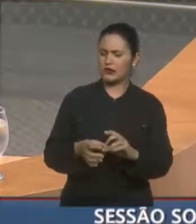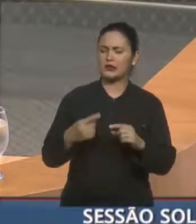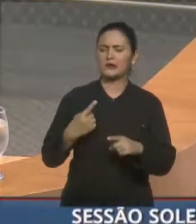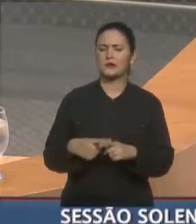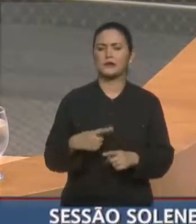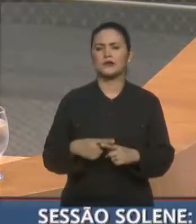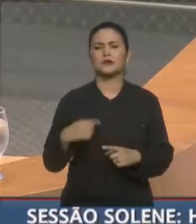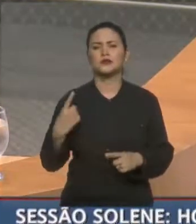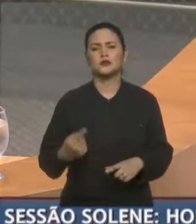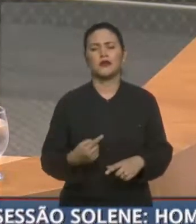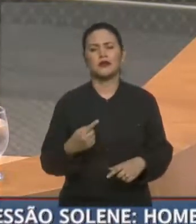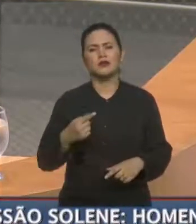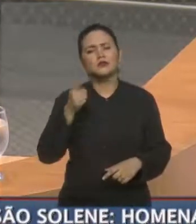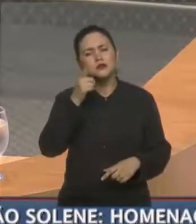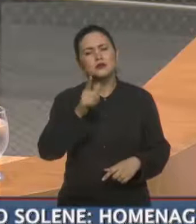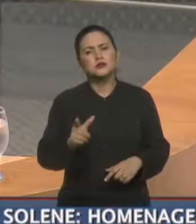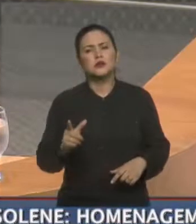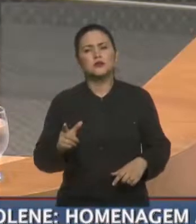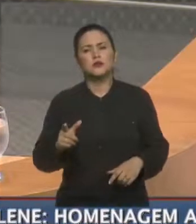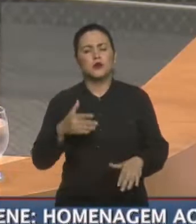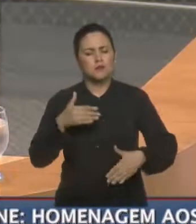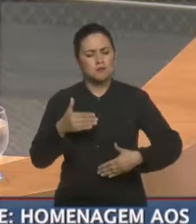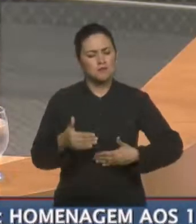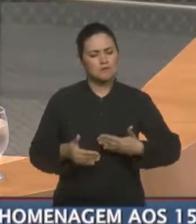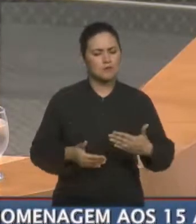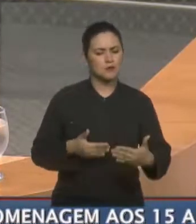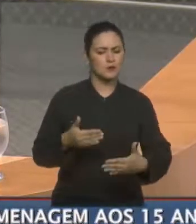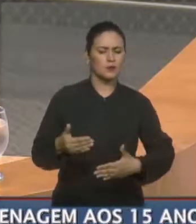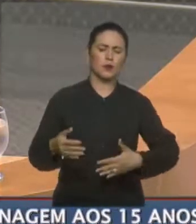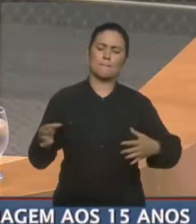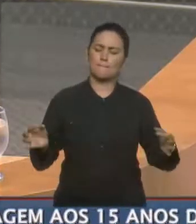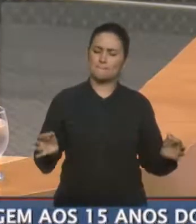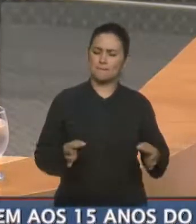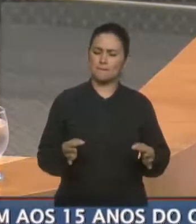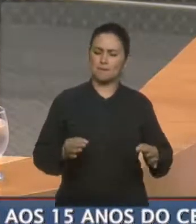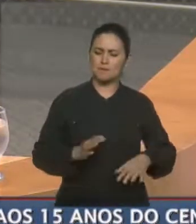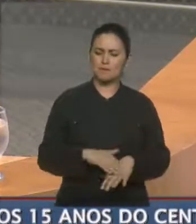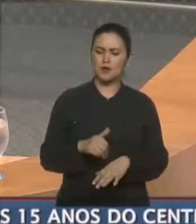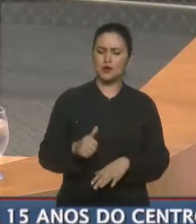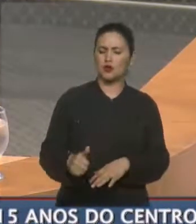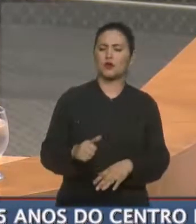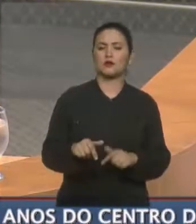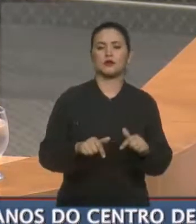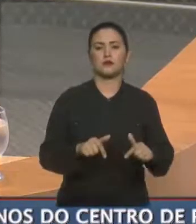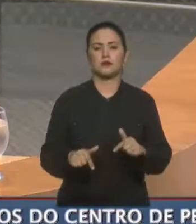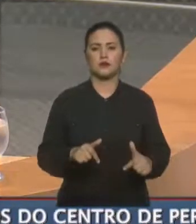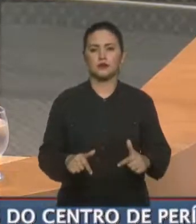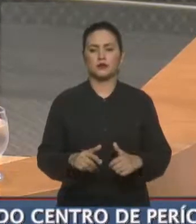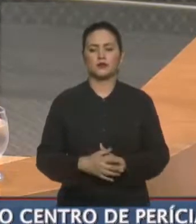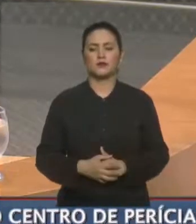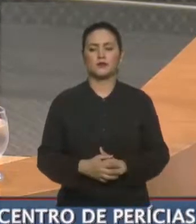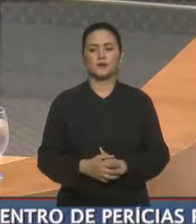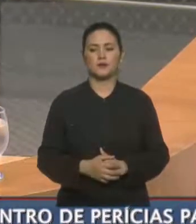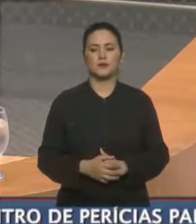e aperfeiçoar a cada dia esse trabalho. Né. É uma determinação do nosso governador Flávio Dino, é uma determinação do nosso